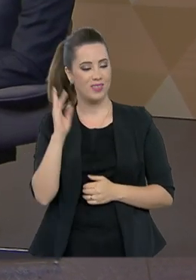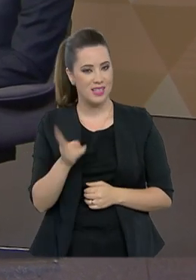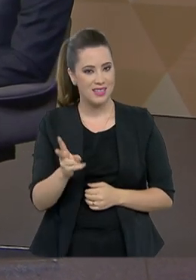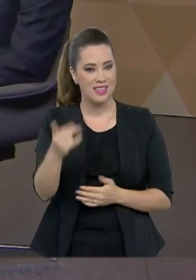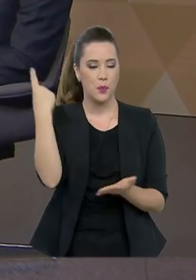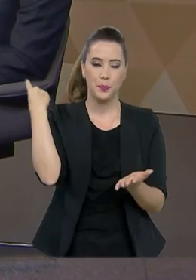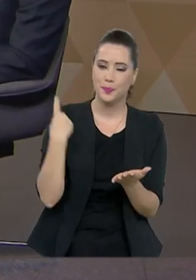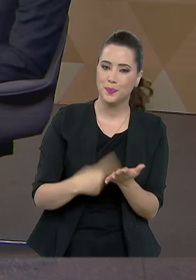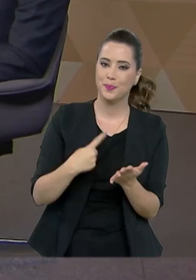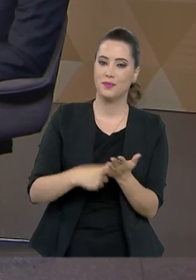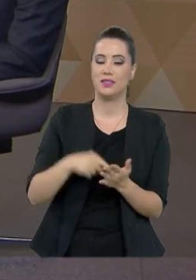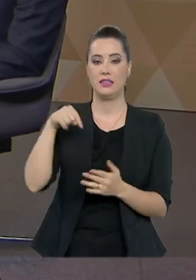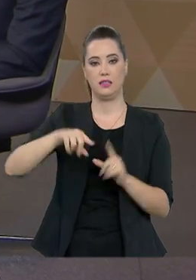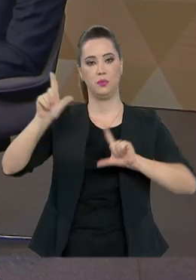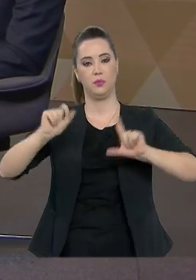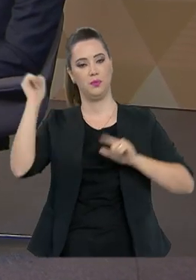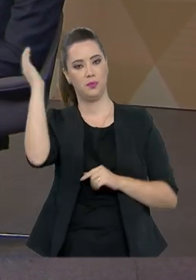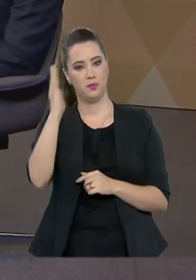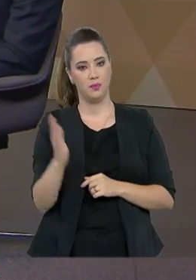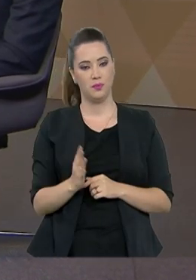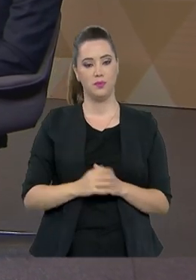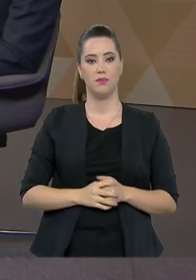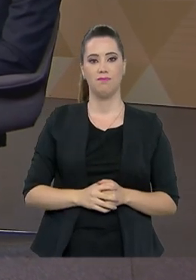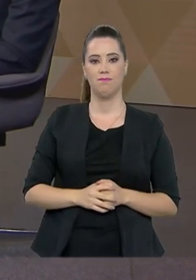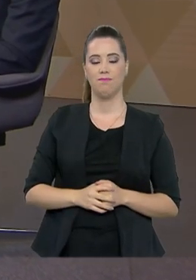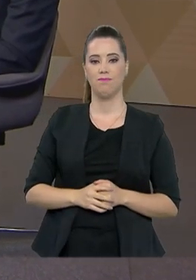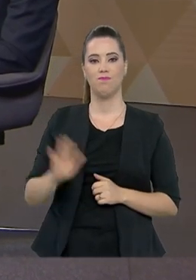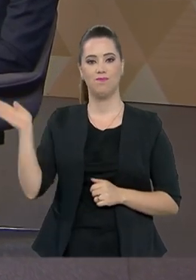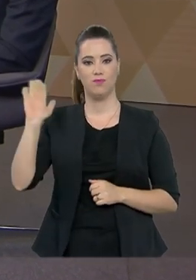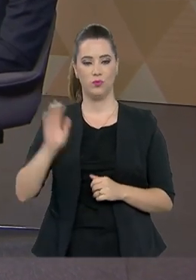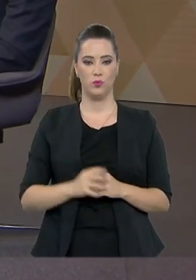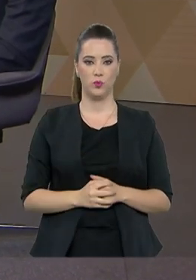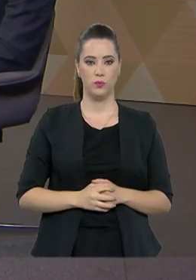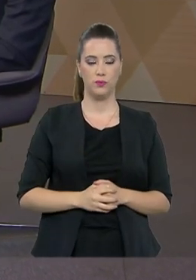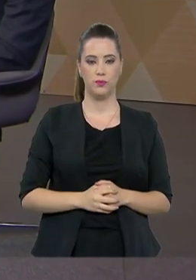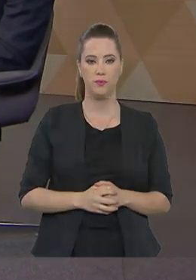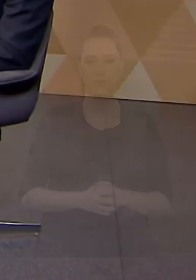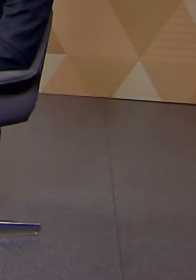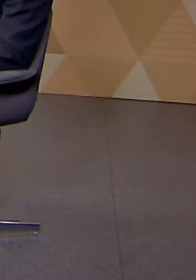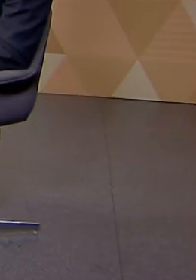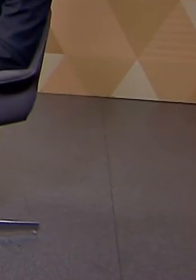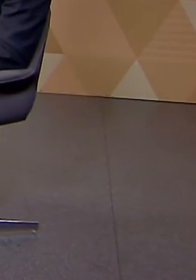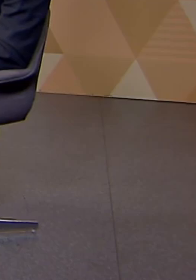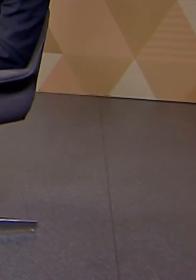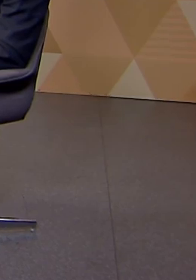continua em pauta aqui na TV Brasil. Até o próximo programa.